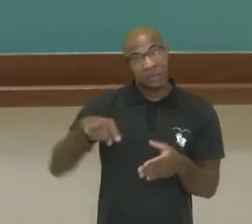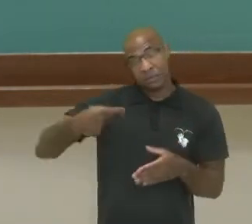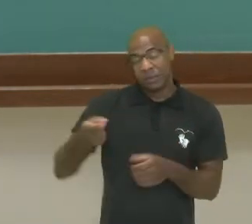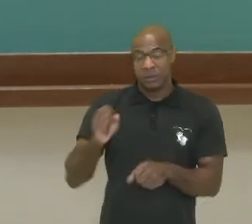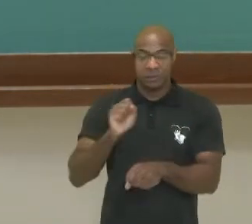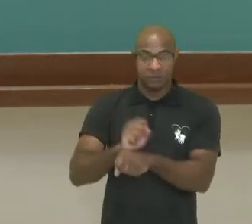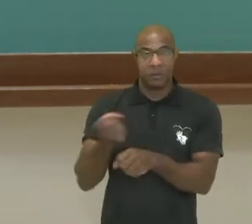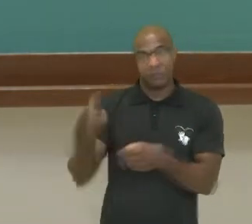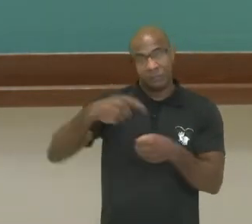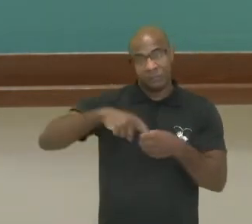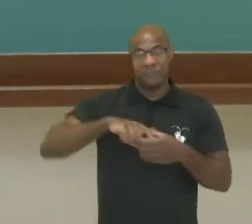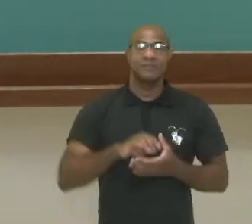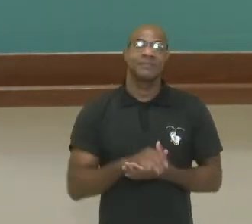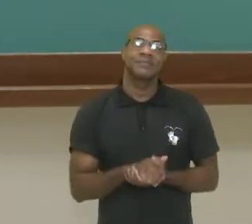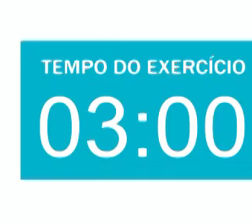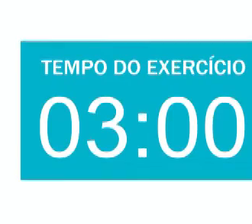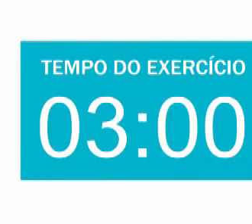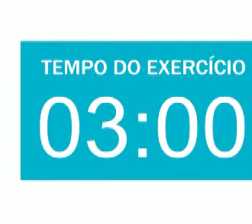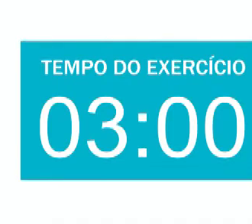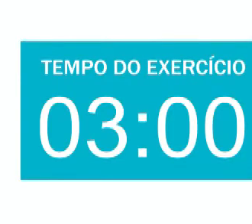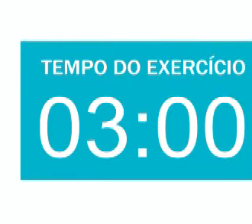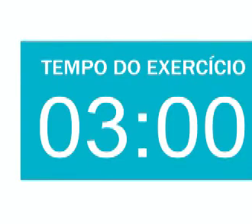aqui.